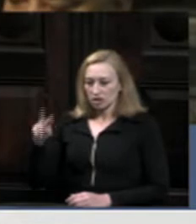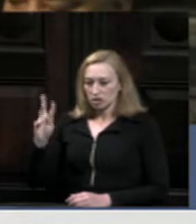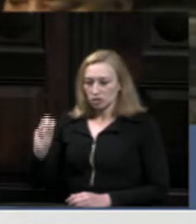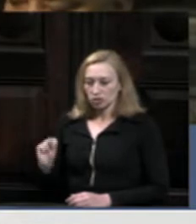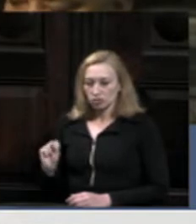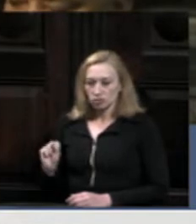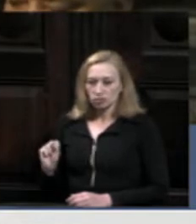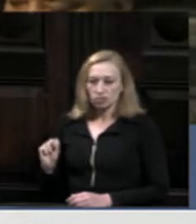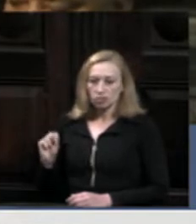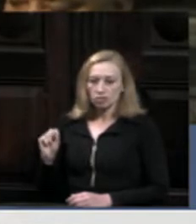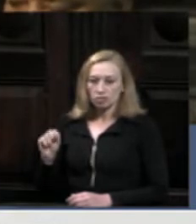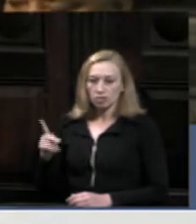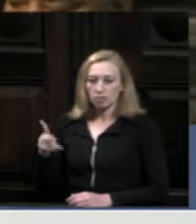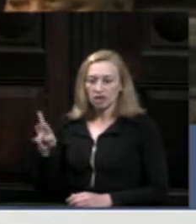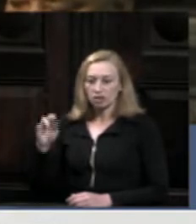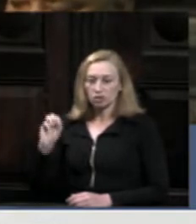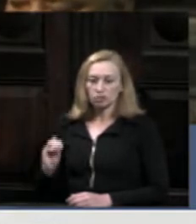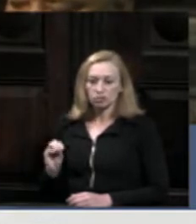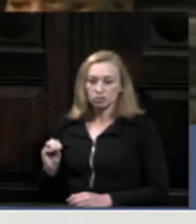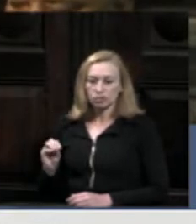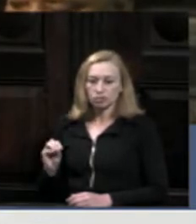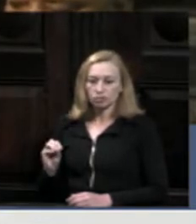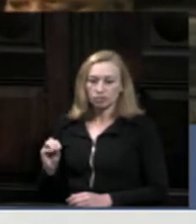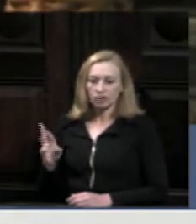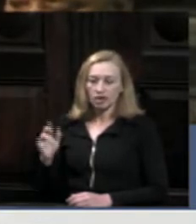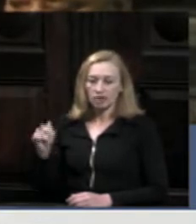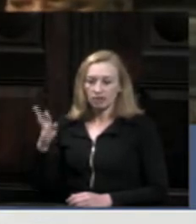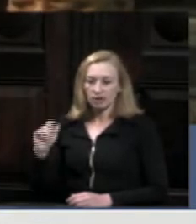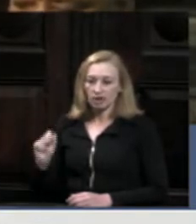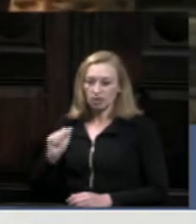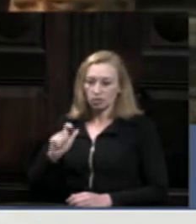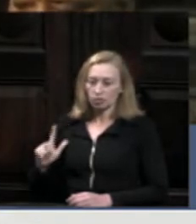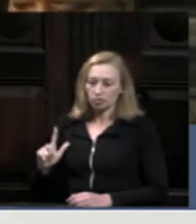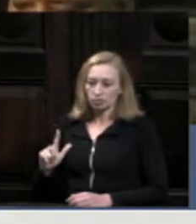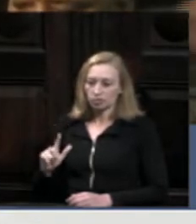Deputado Pedro Augusto. Deputado Rafael Pisciani.